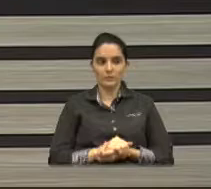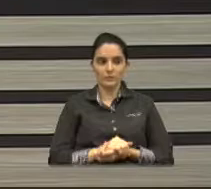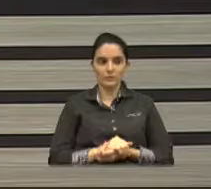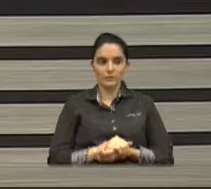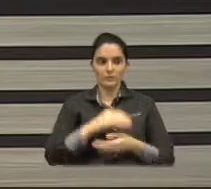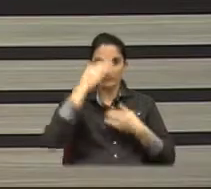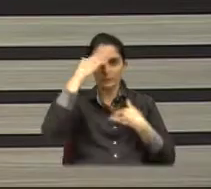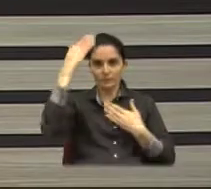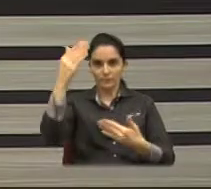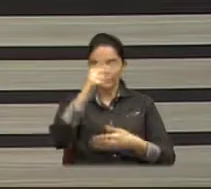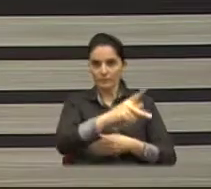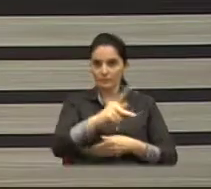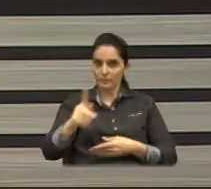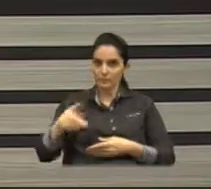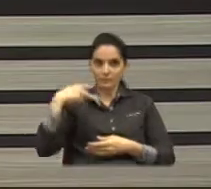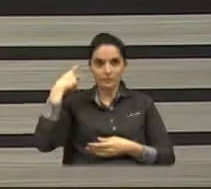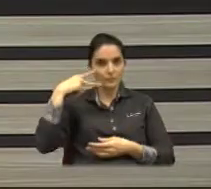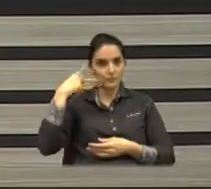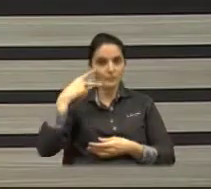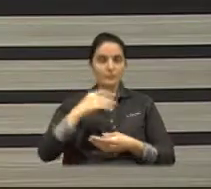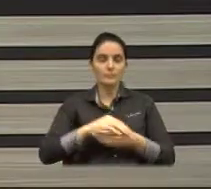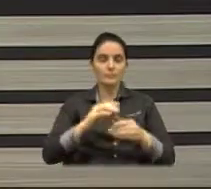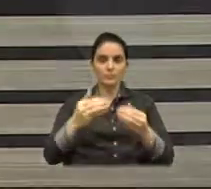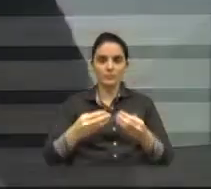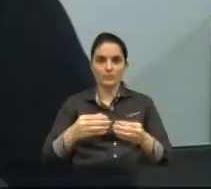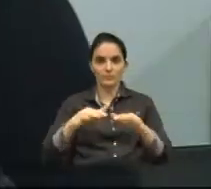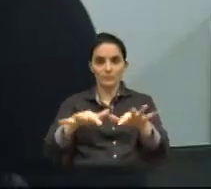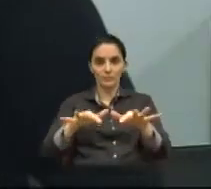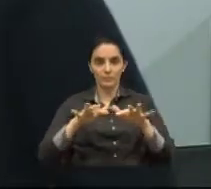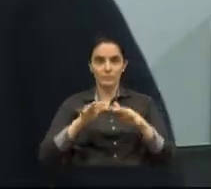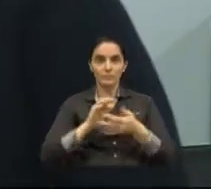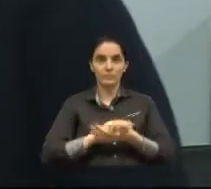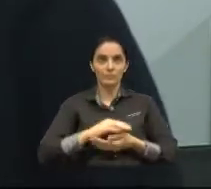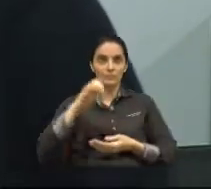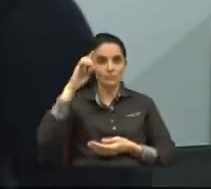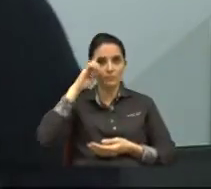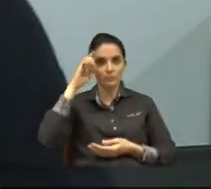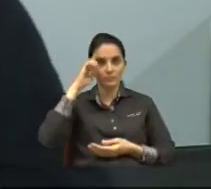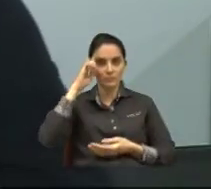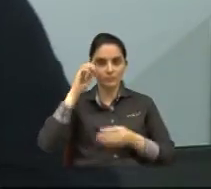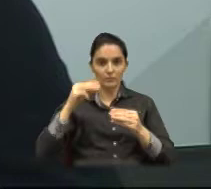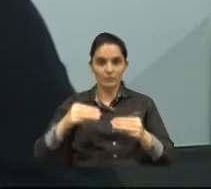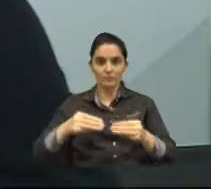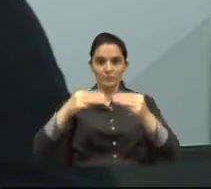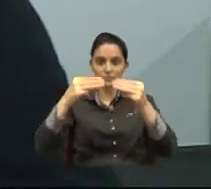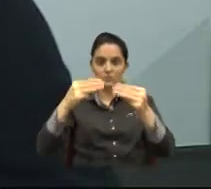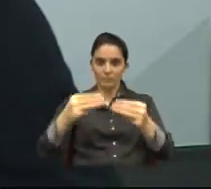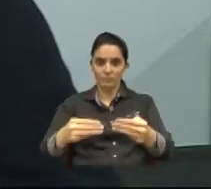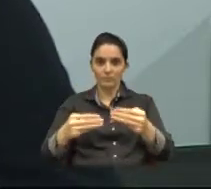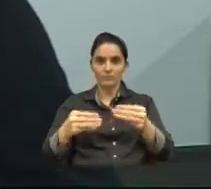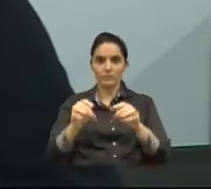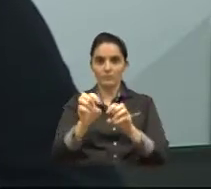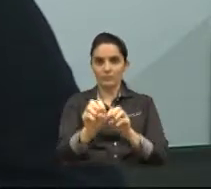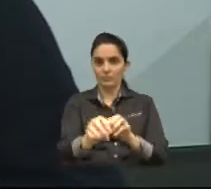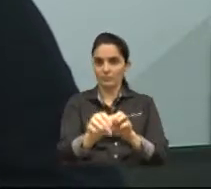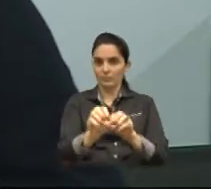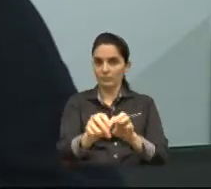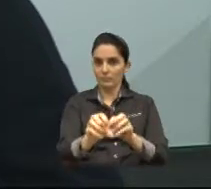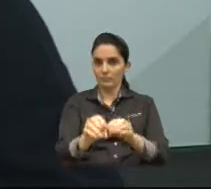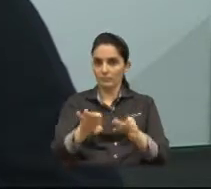Obrigado, presidente, nobres pares, público presente. No mesmo dia que o Ministério da Educação decidiu